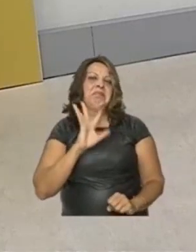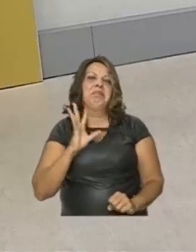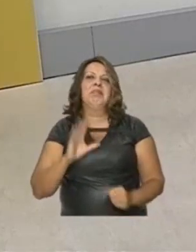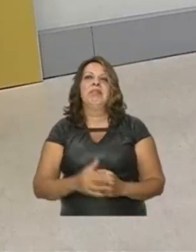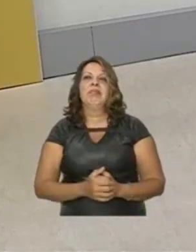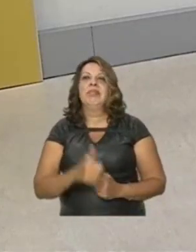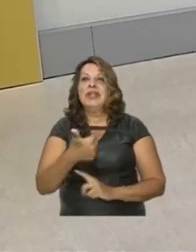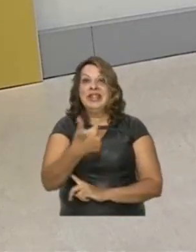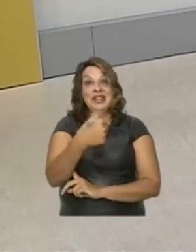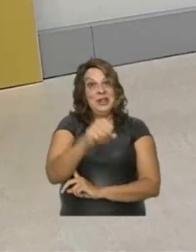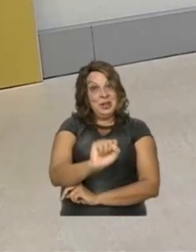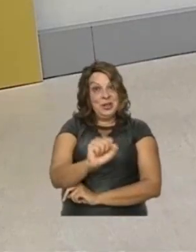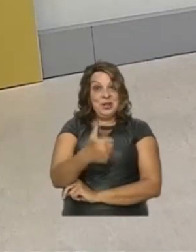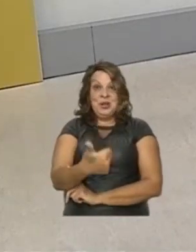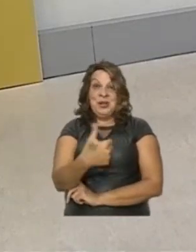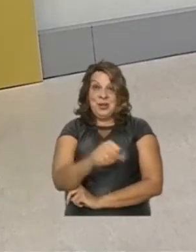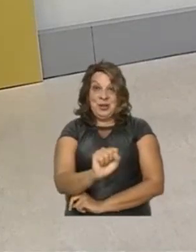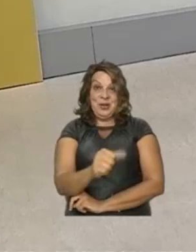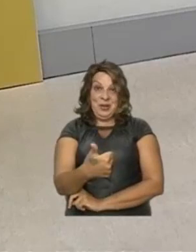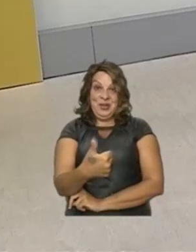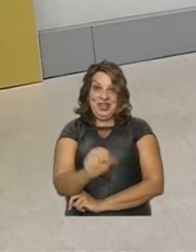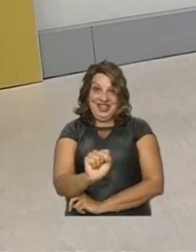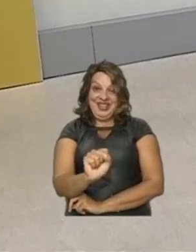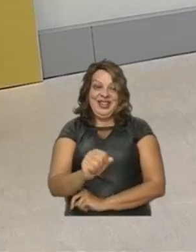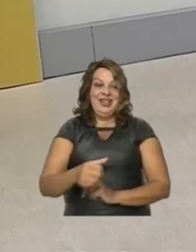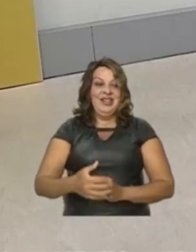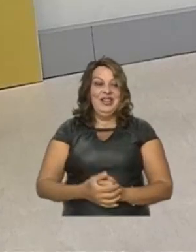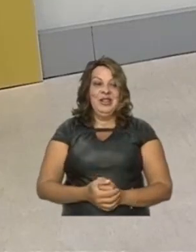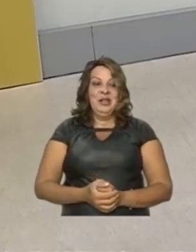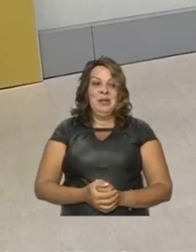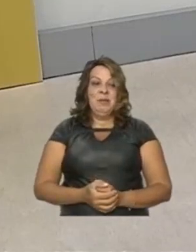subindo, 18, 18.